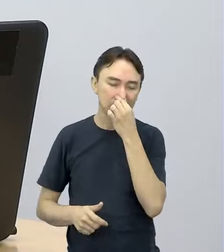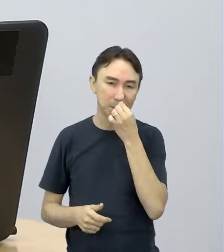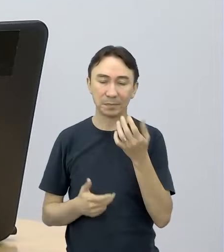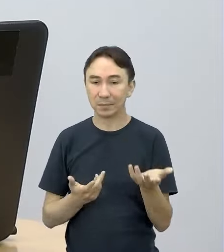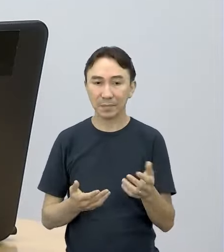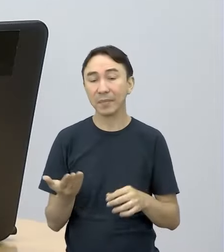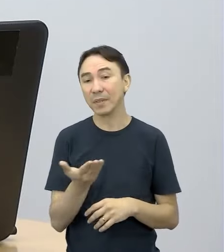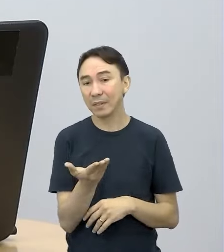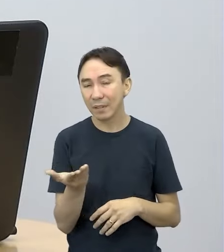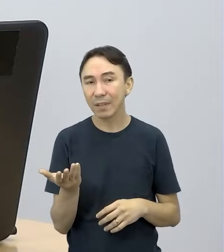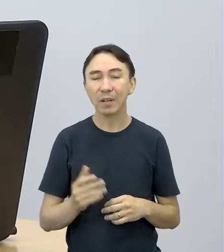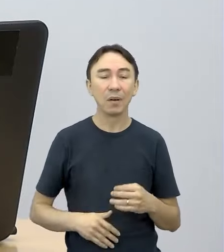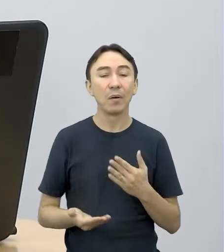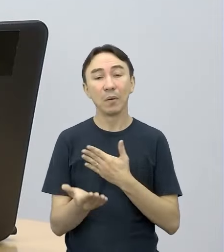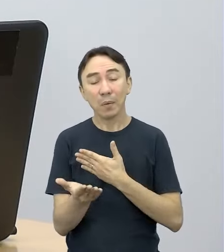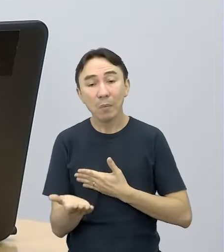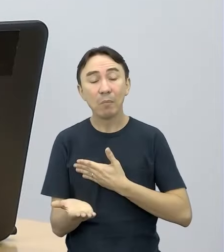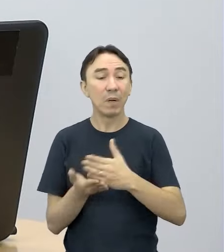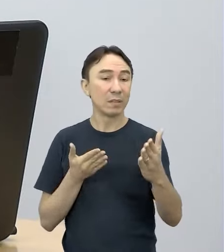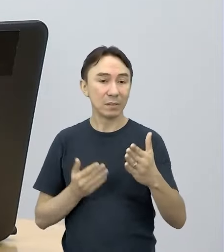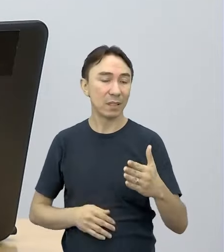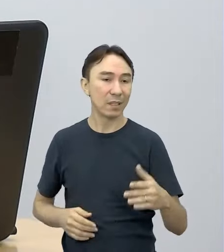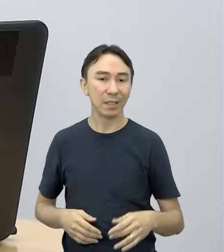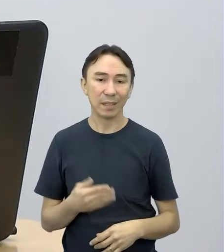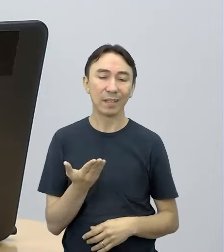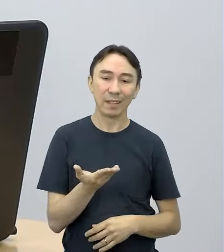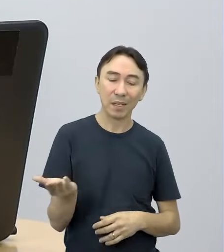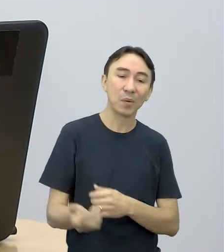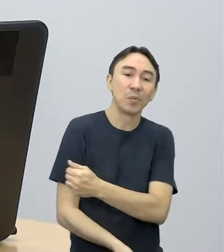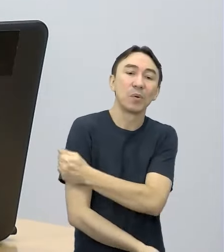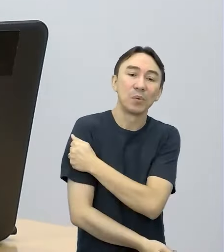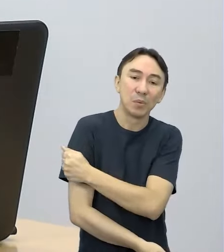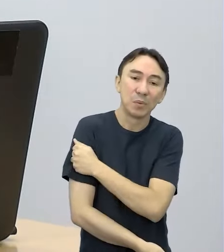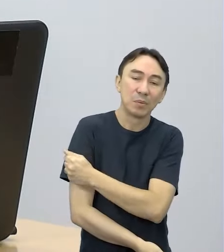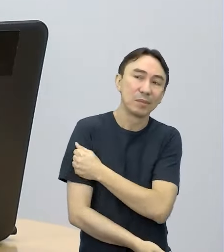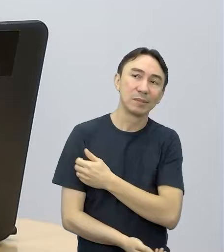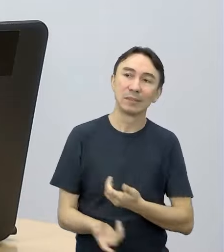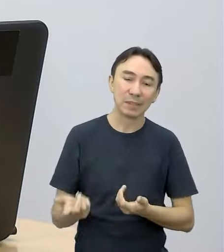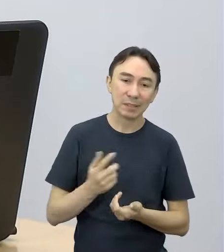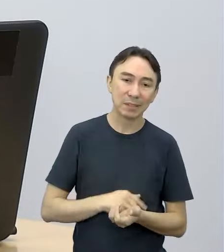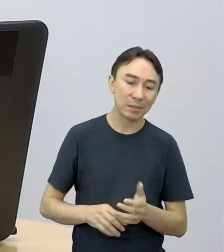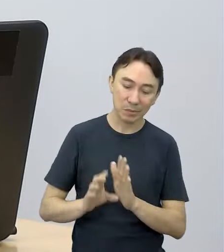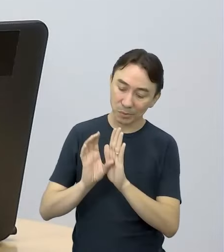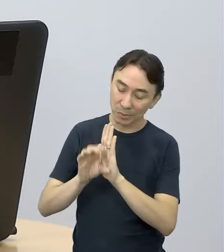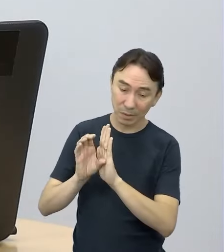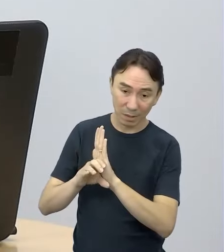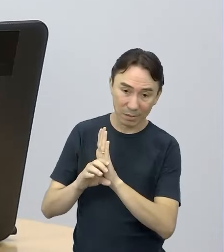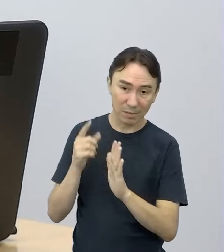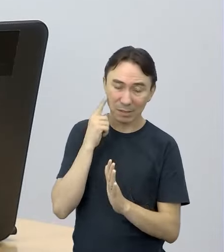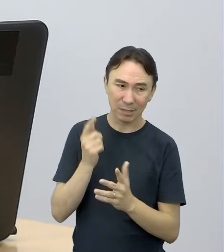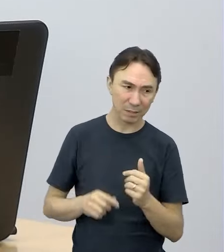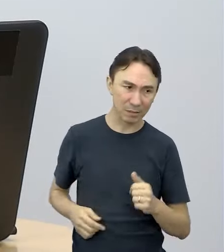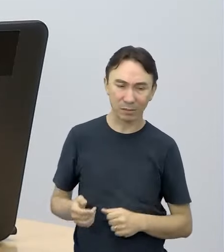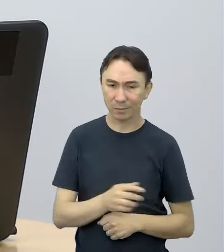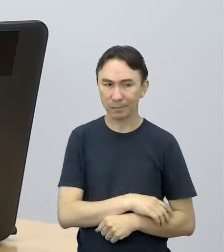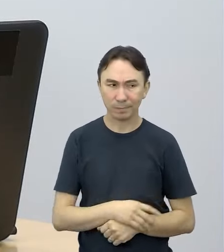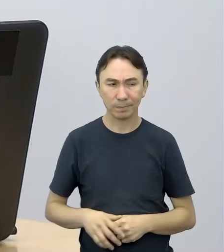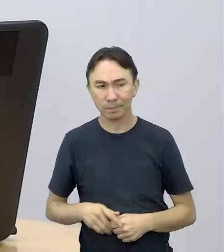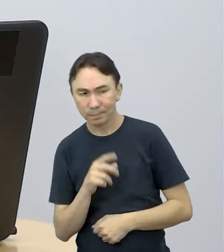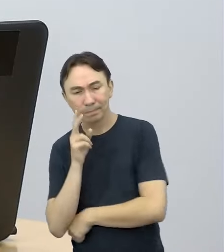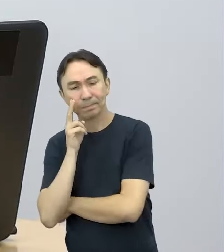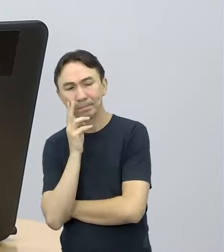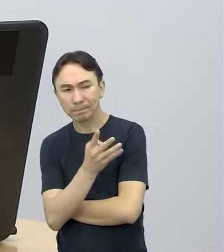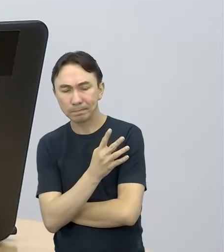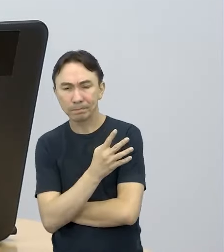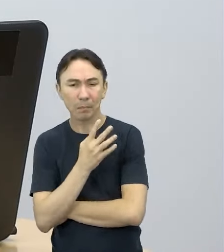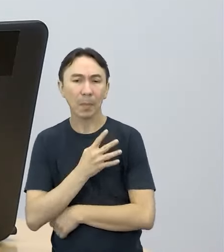começar a desenvolver, né, nos nossos estudantes o conceito de uma observação crítica sobre o que chega para